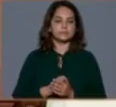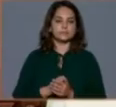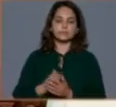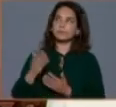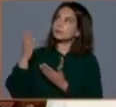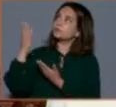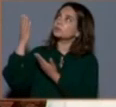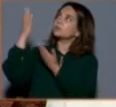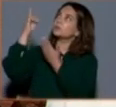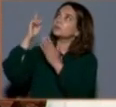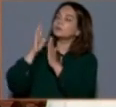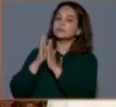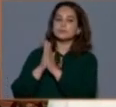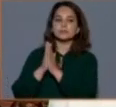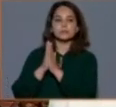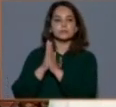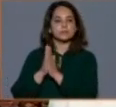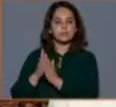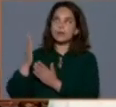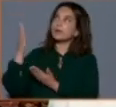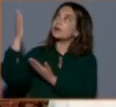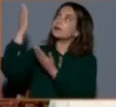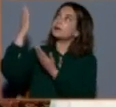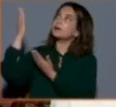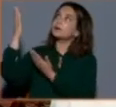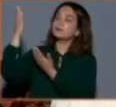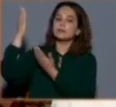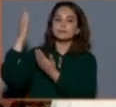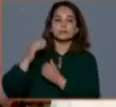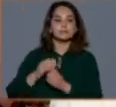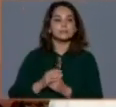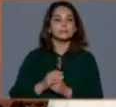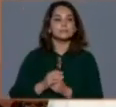Glória a Deus nas alturas.